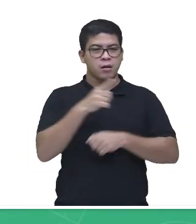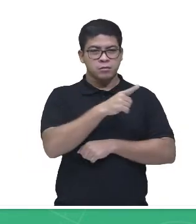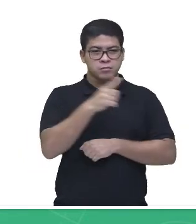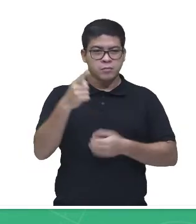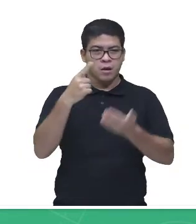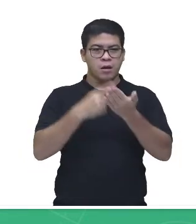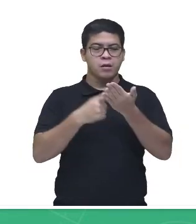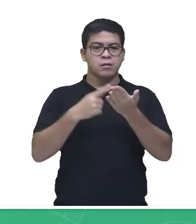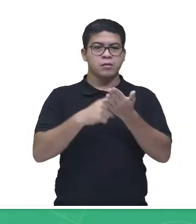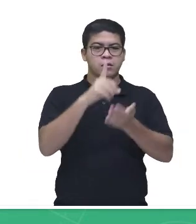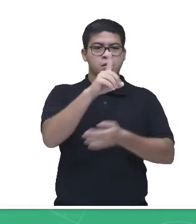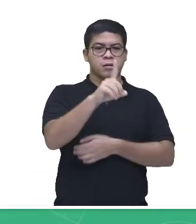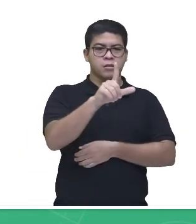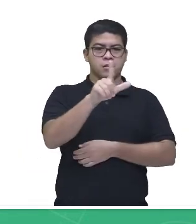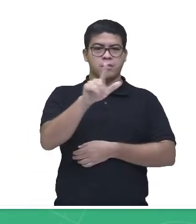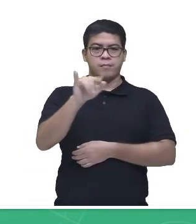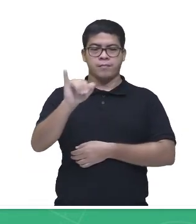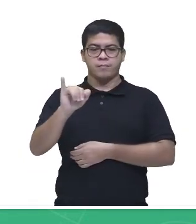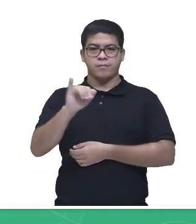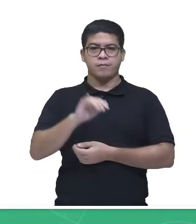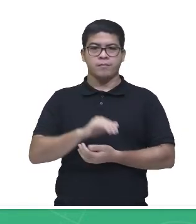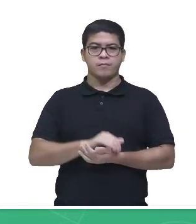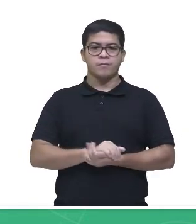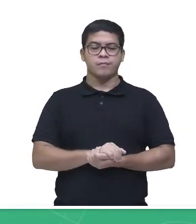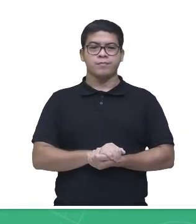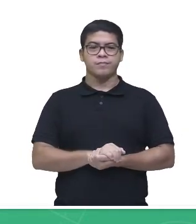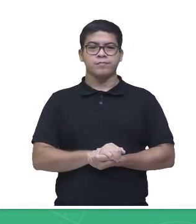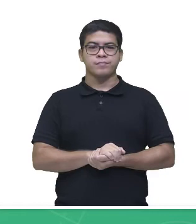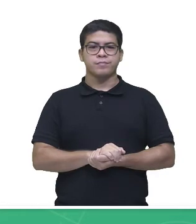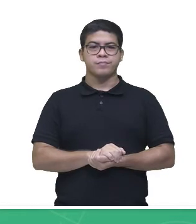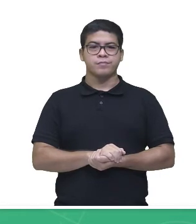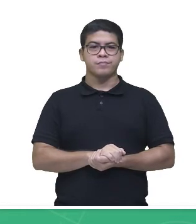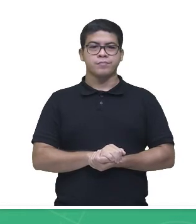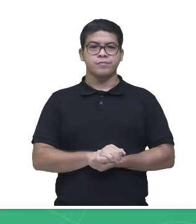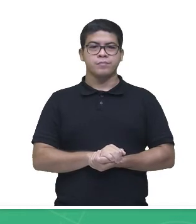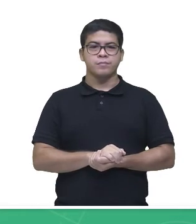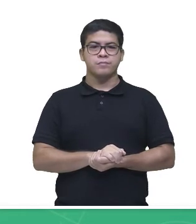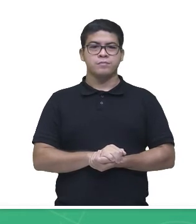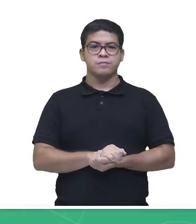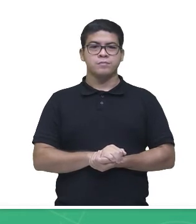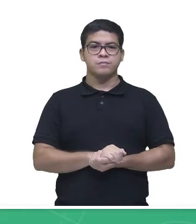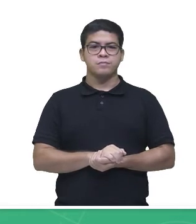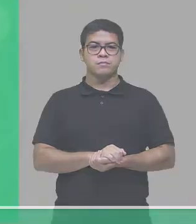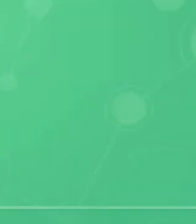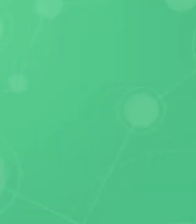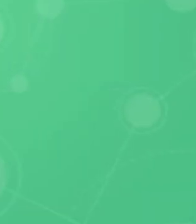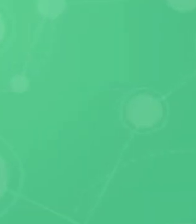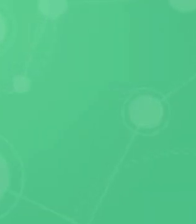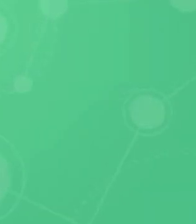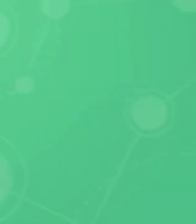para a nossa dinâmica local interativa. Vamos lá?